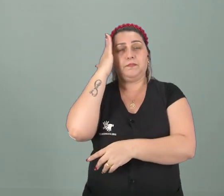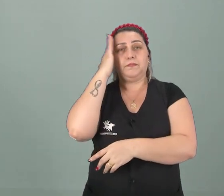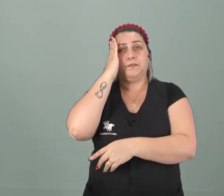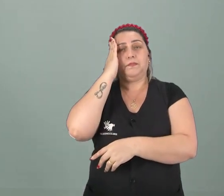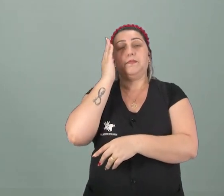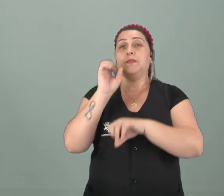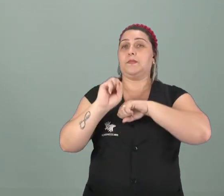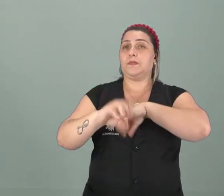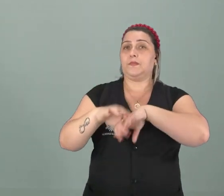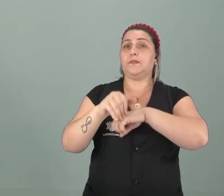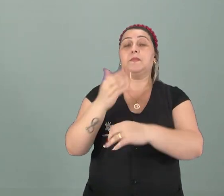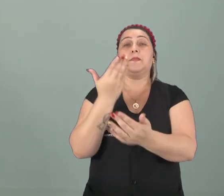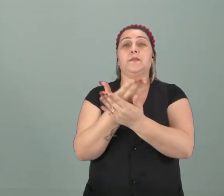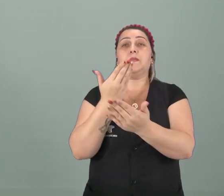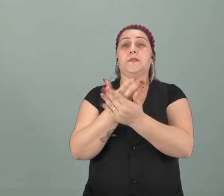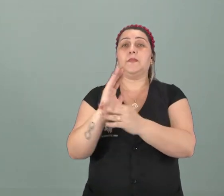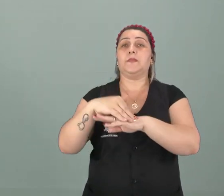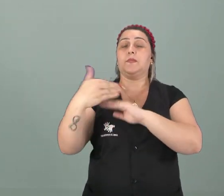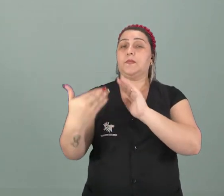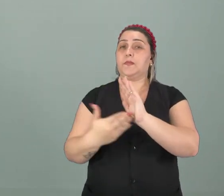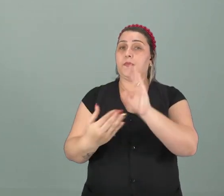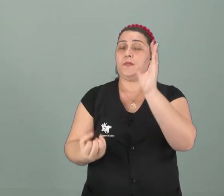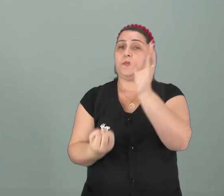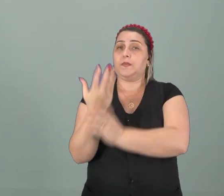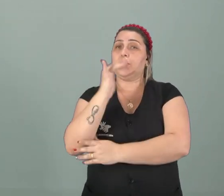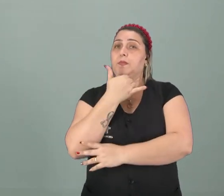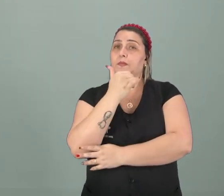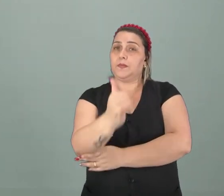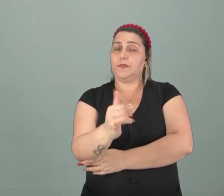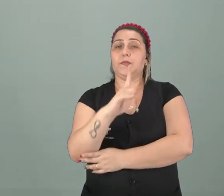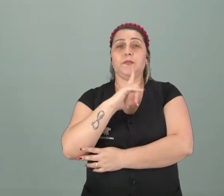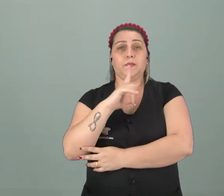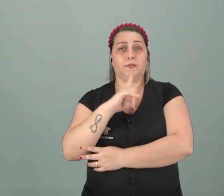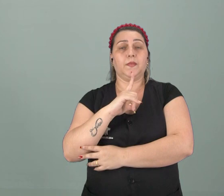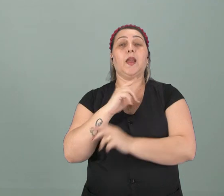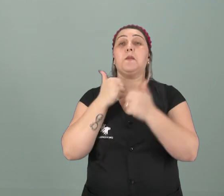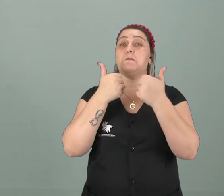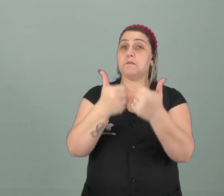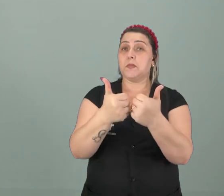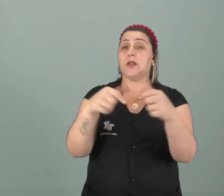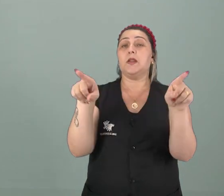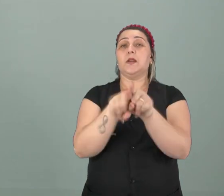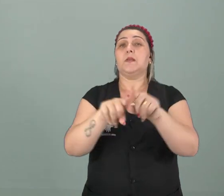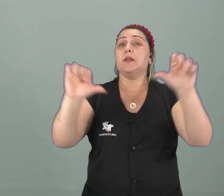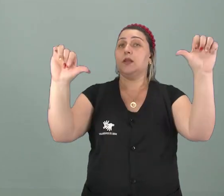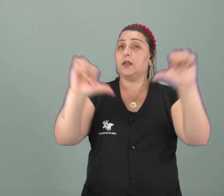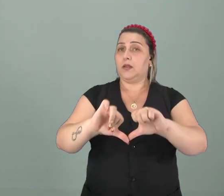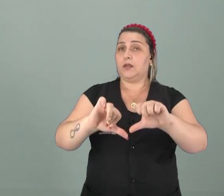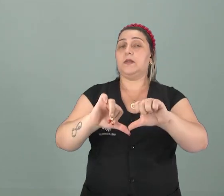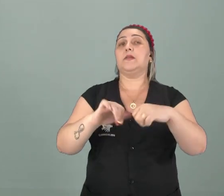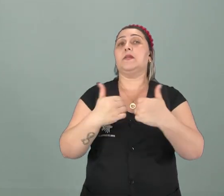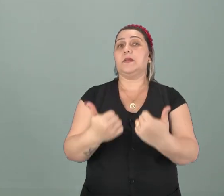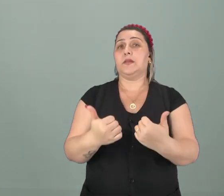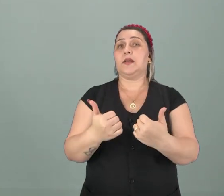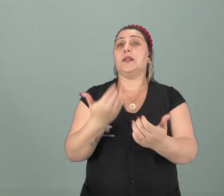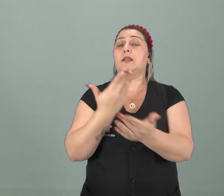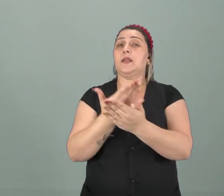a mensagem principal da aula, que todo o processo de produção de energia tem pontos positivos e pontos negativos,